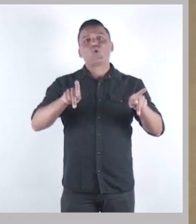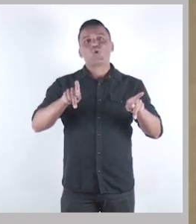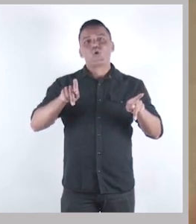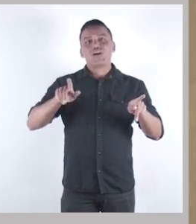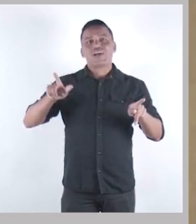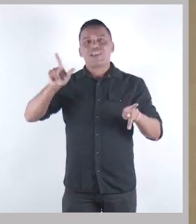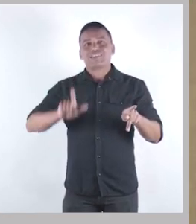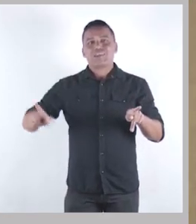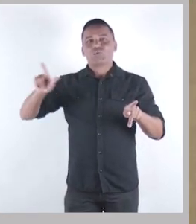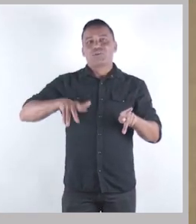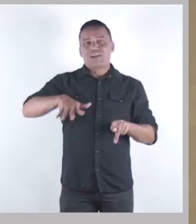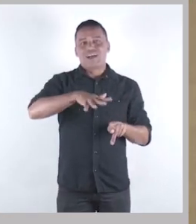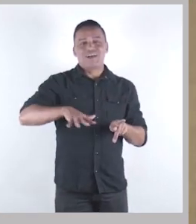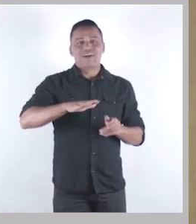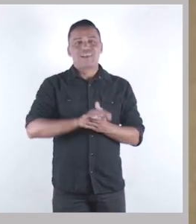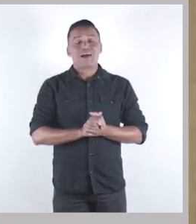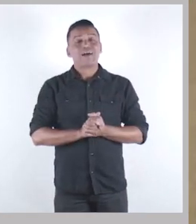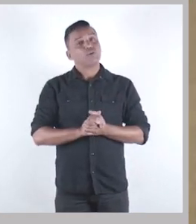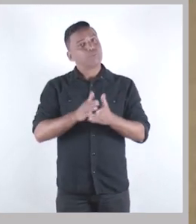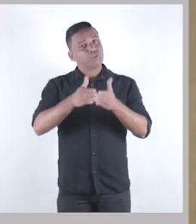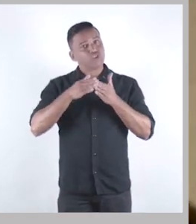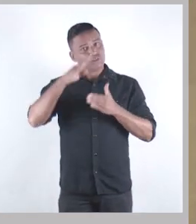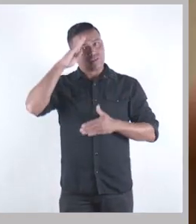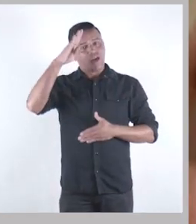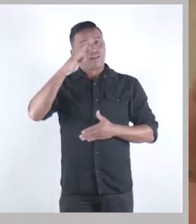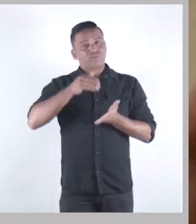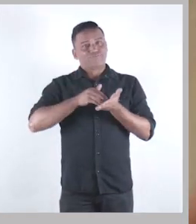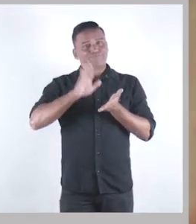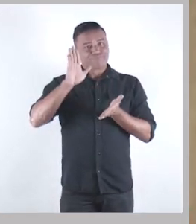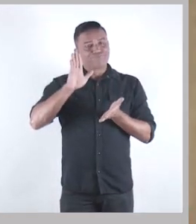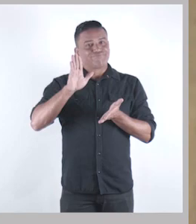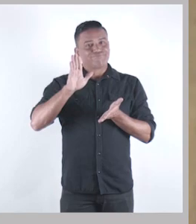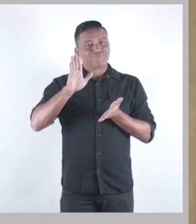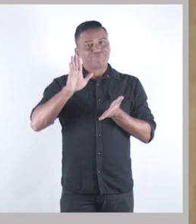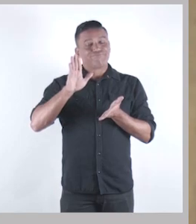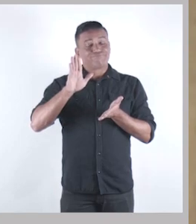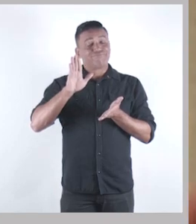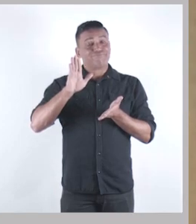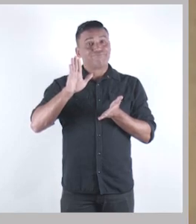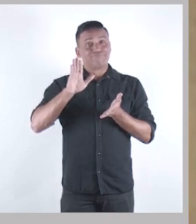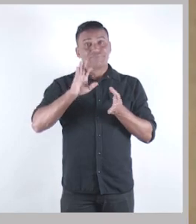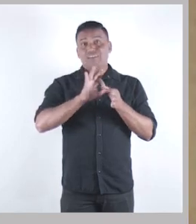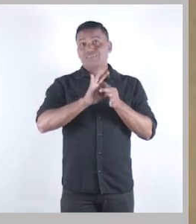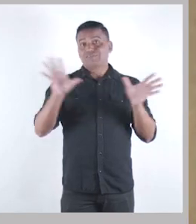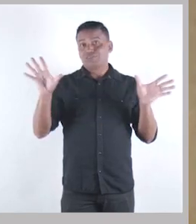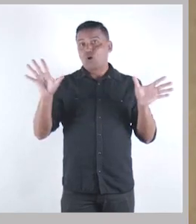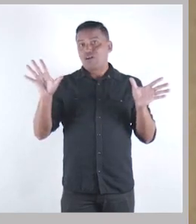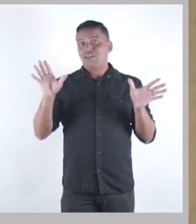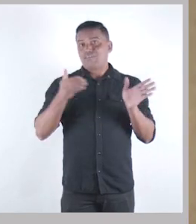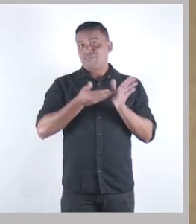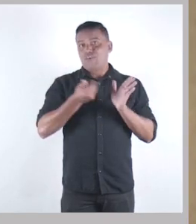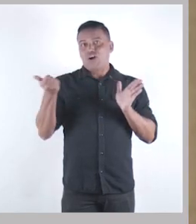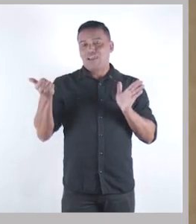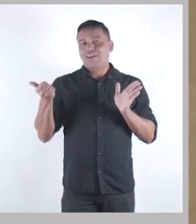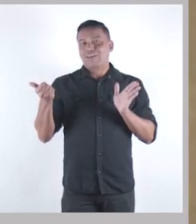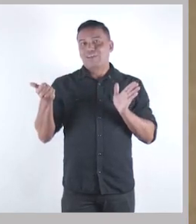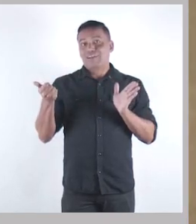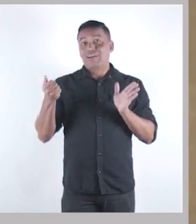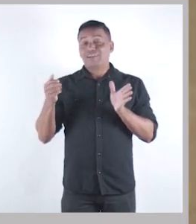Então solicitei a minha saída das Forças Armadas e vinculei-me, a partir de janeiro de 2005,